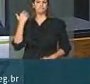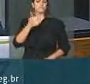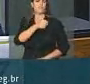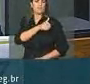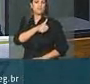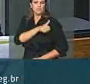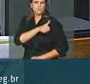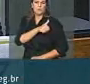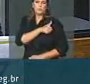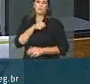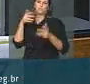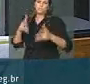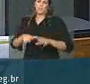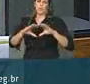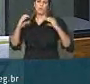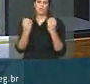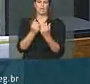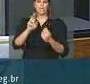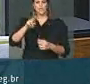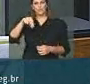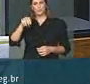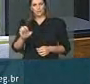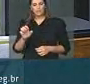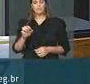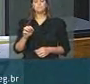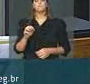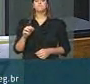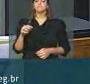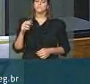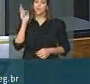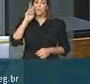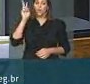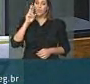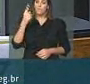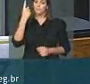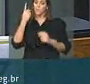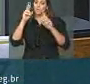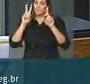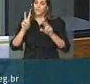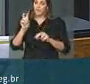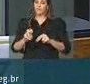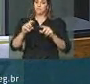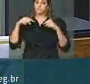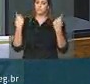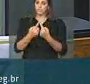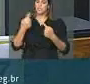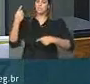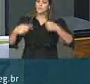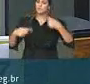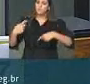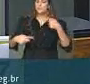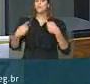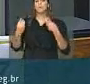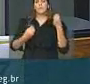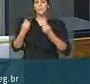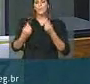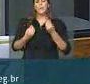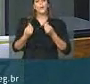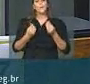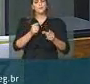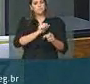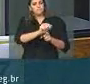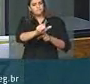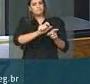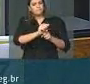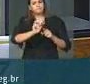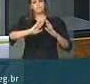UNE onde nós discutíamos o reajuste das mensalidades das escolas